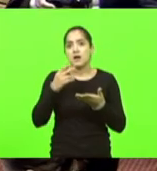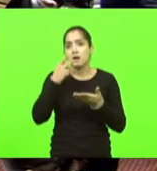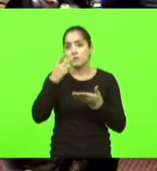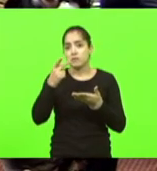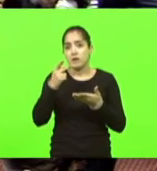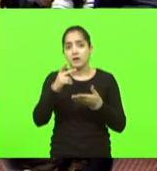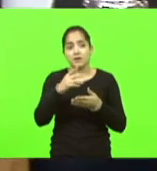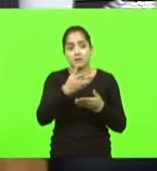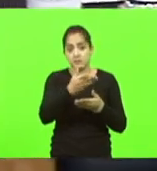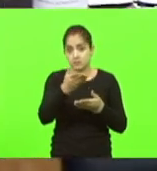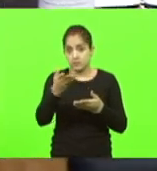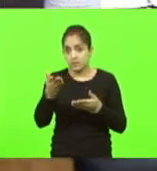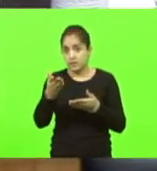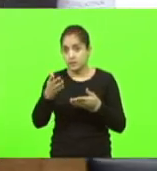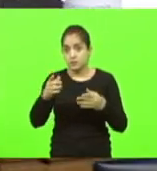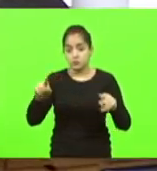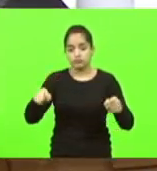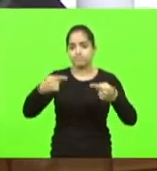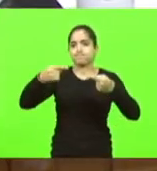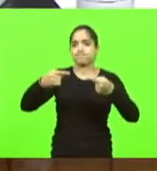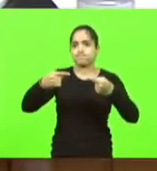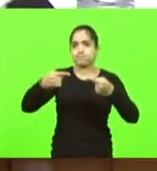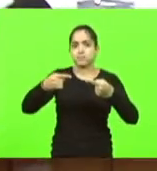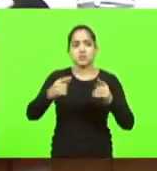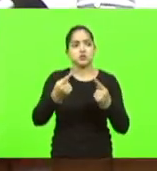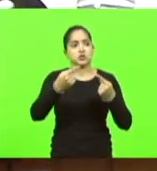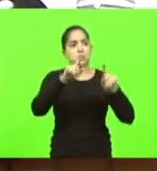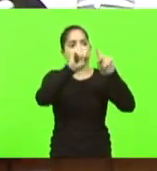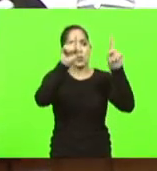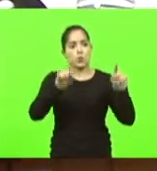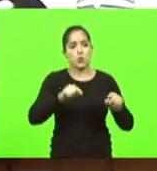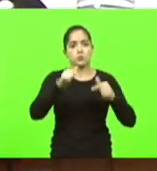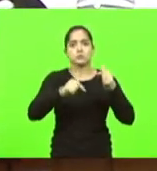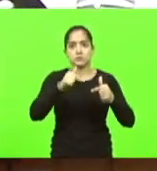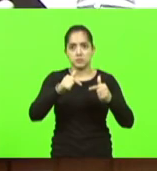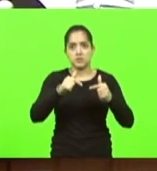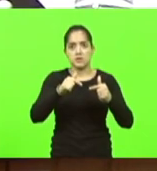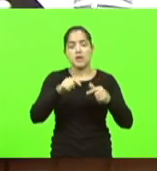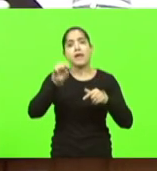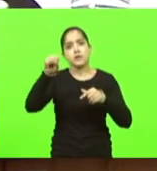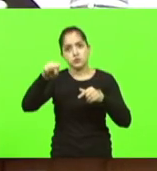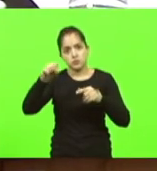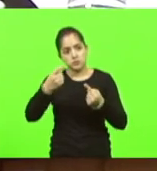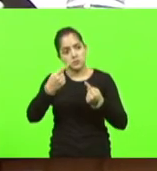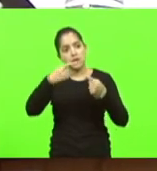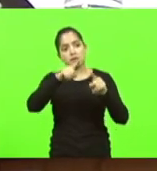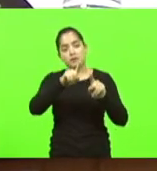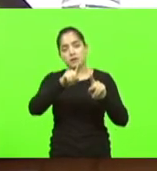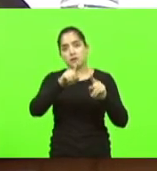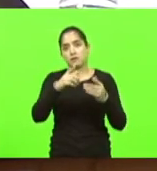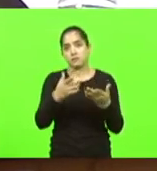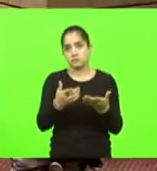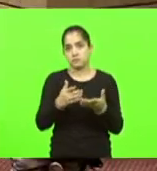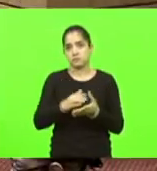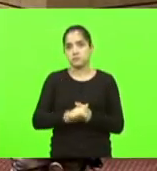todos nós aqui em cheque dizer que nós somos contra o servidor Isso sim é atacar os outros colegas